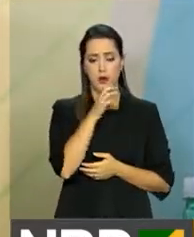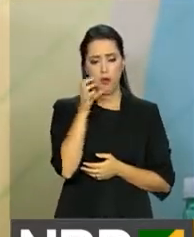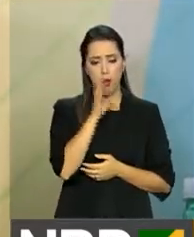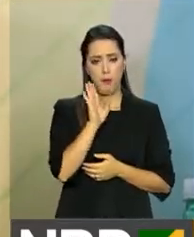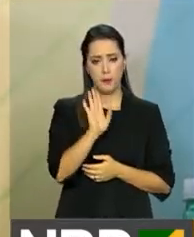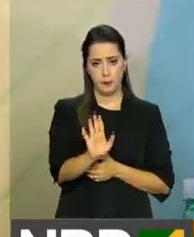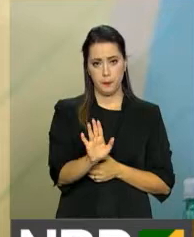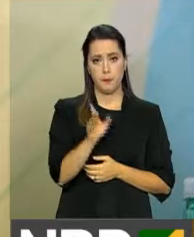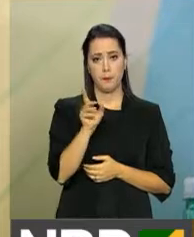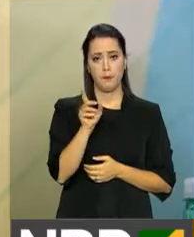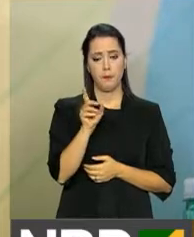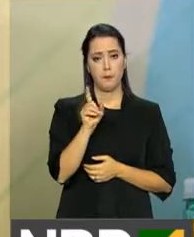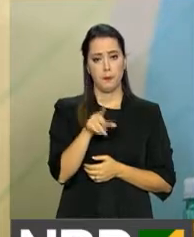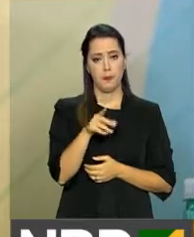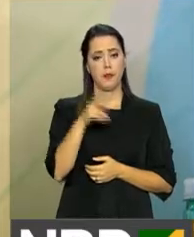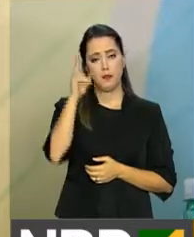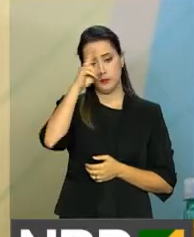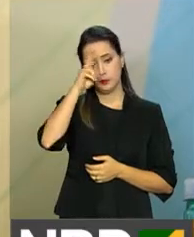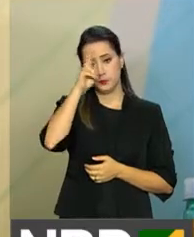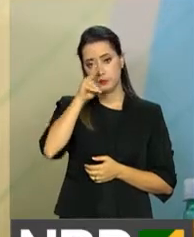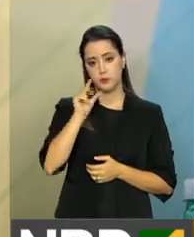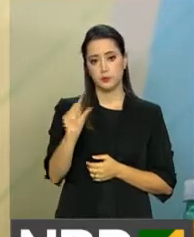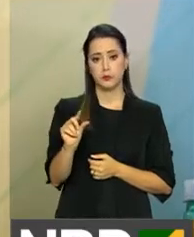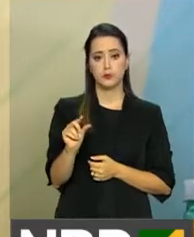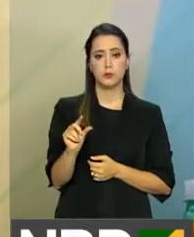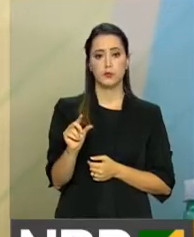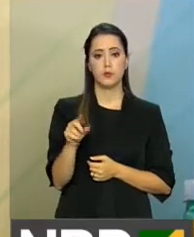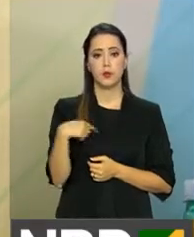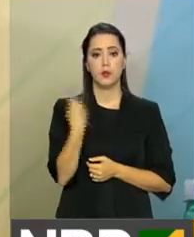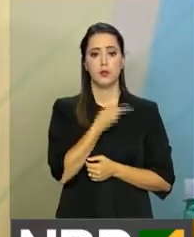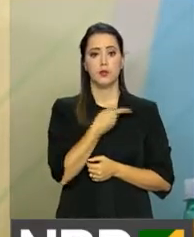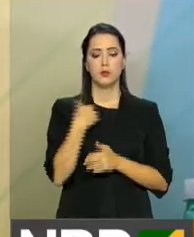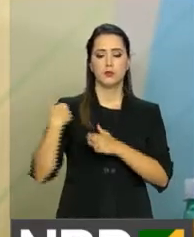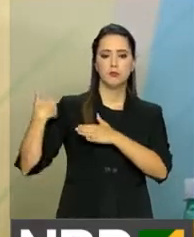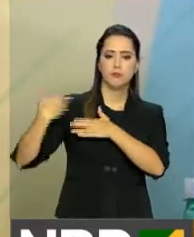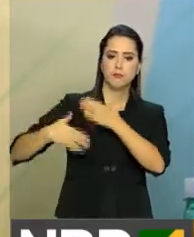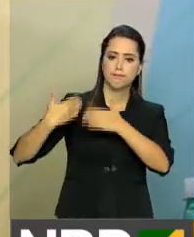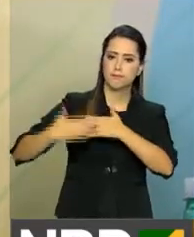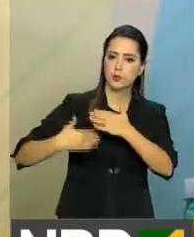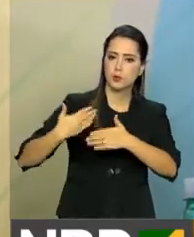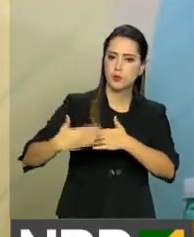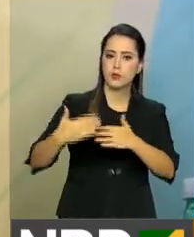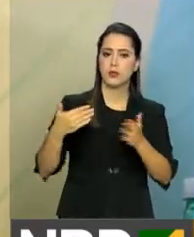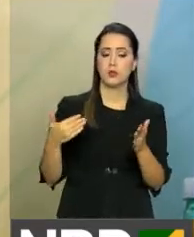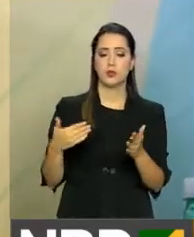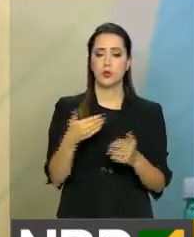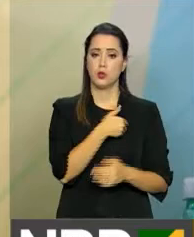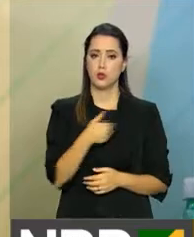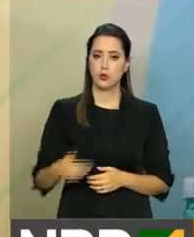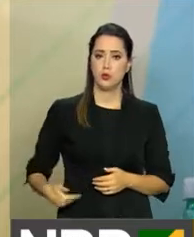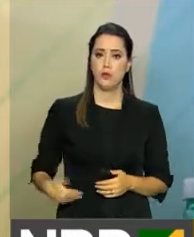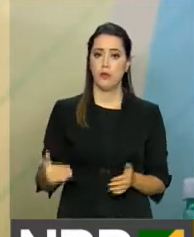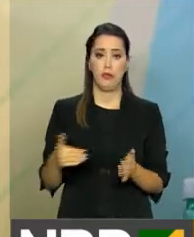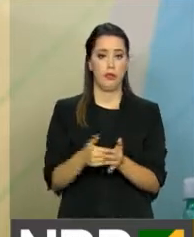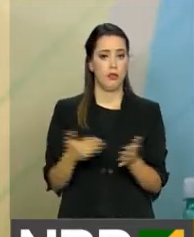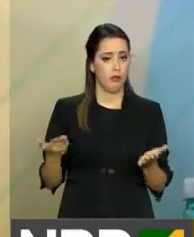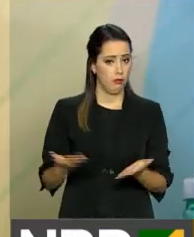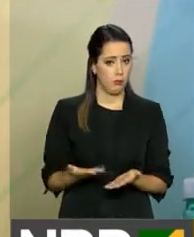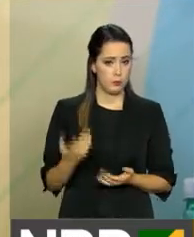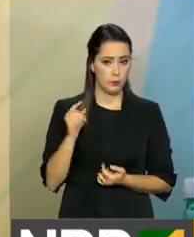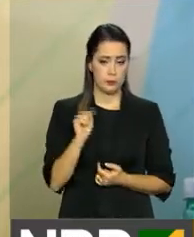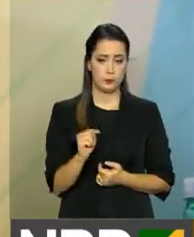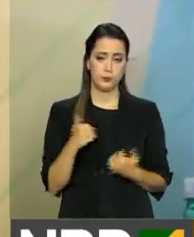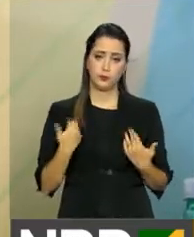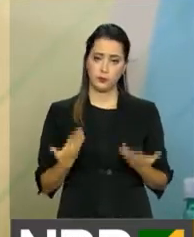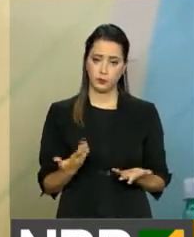é recordar um pouco da nossa trajetória governamental até que e para tanto